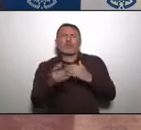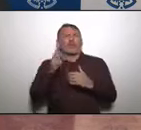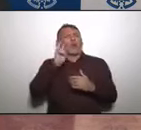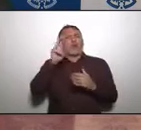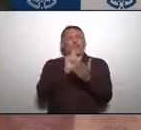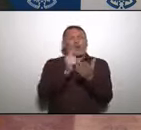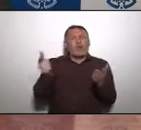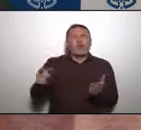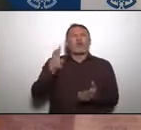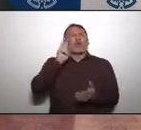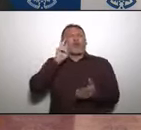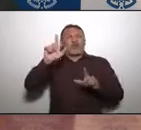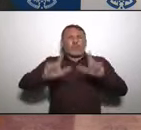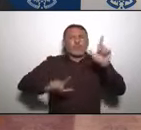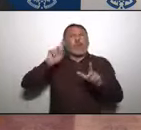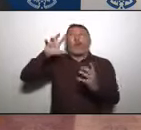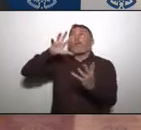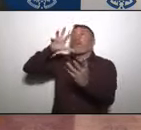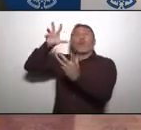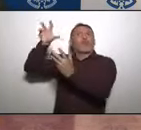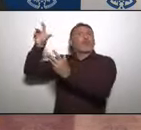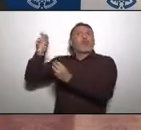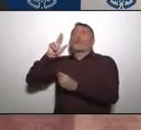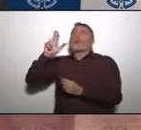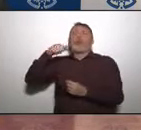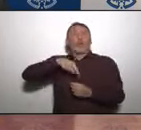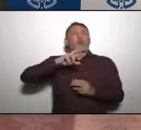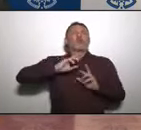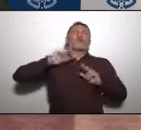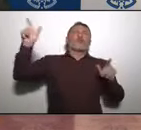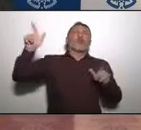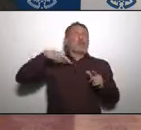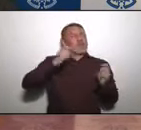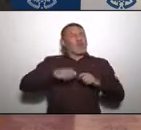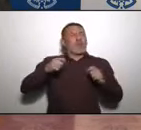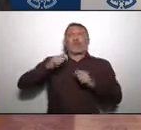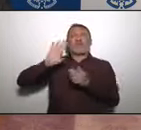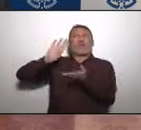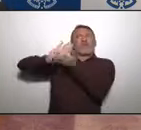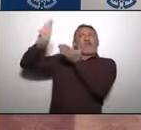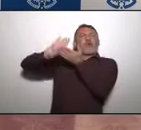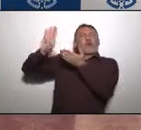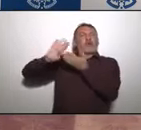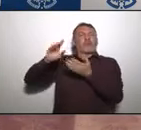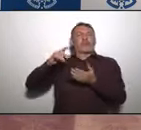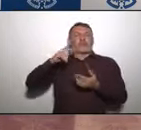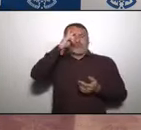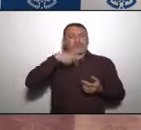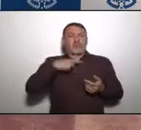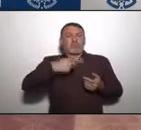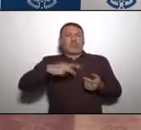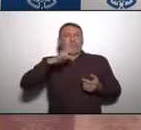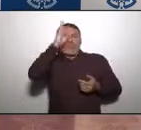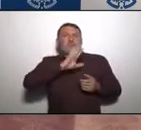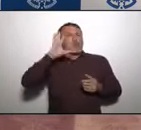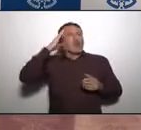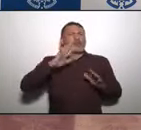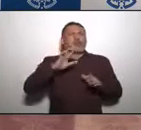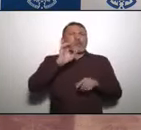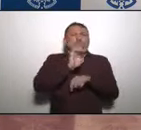essa crise é mundial, que não tem solução local, não tem saída local, pura e simplesmente. Nós precisamos de